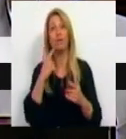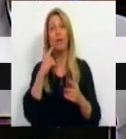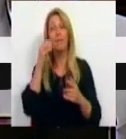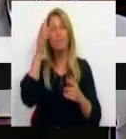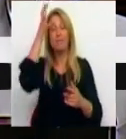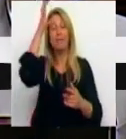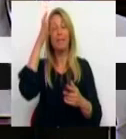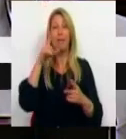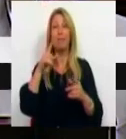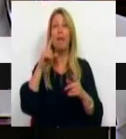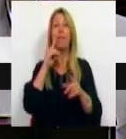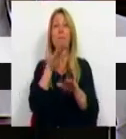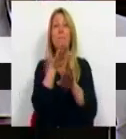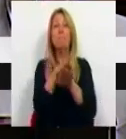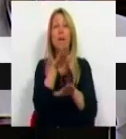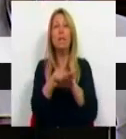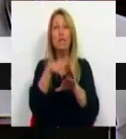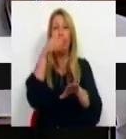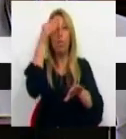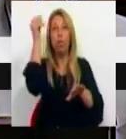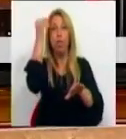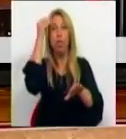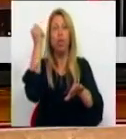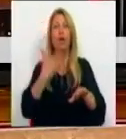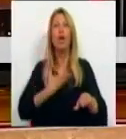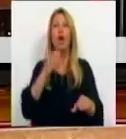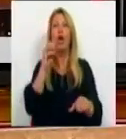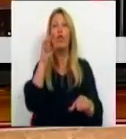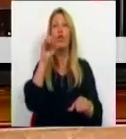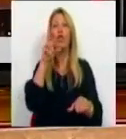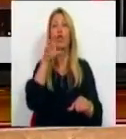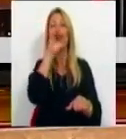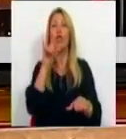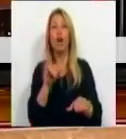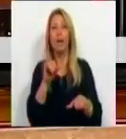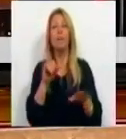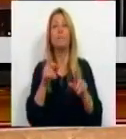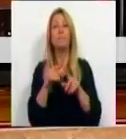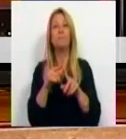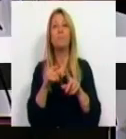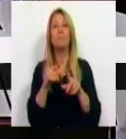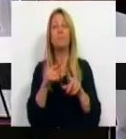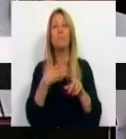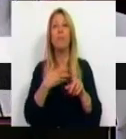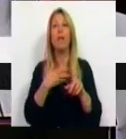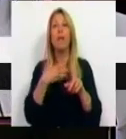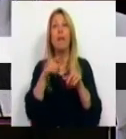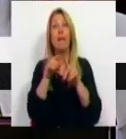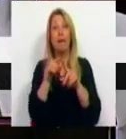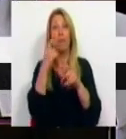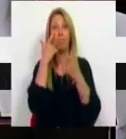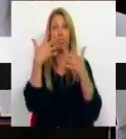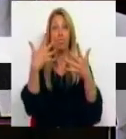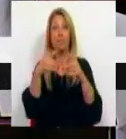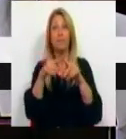memória sistematicamente. E o mais paradigmático exemplo deste exercício de negação coletiva é o anterior governo PSD